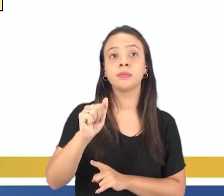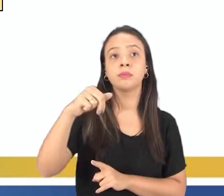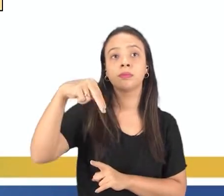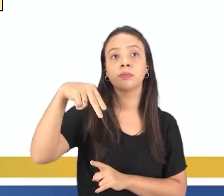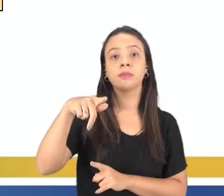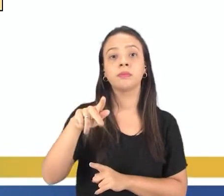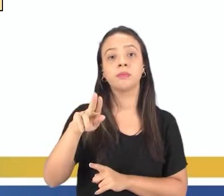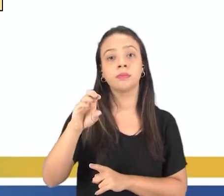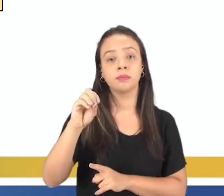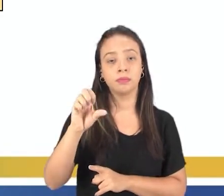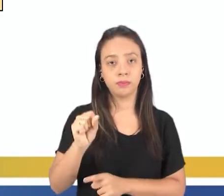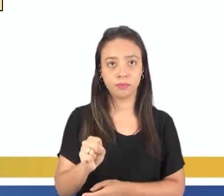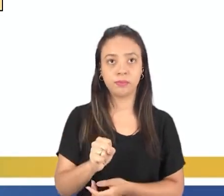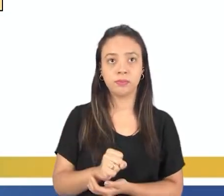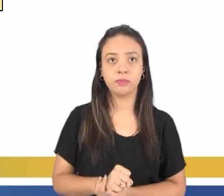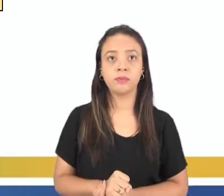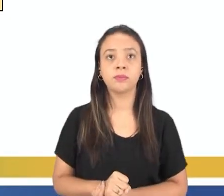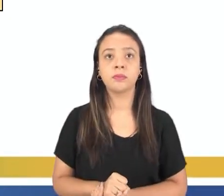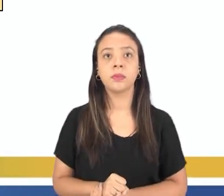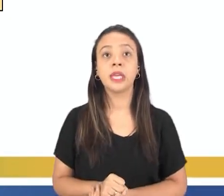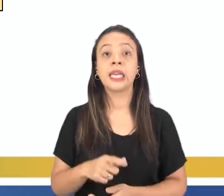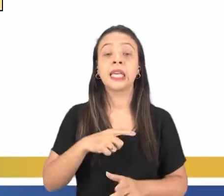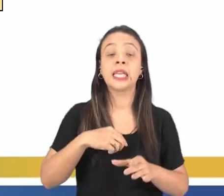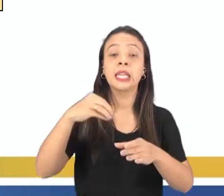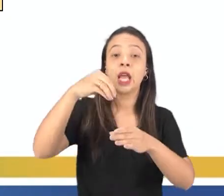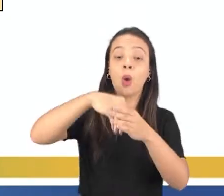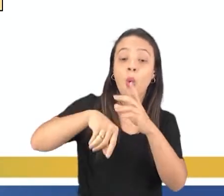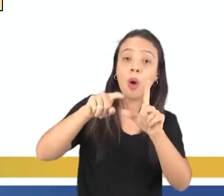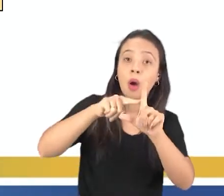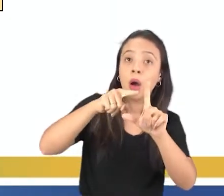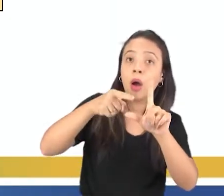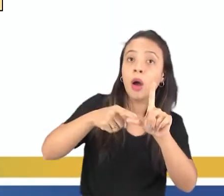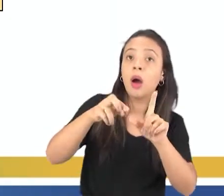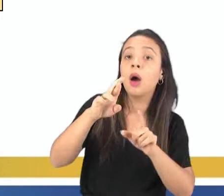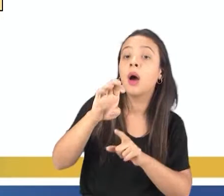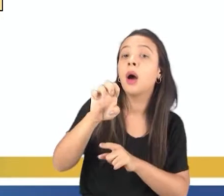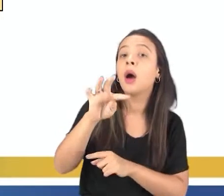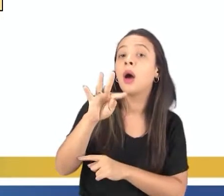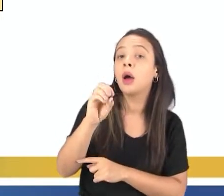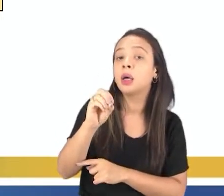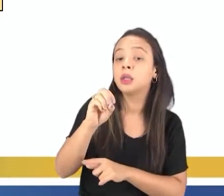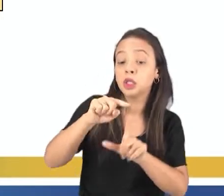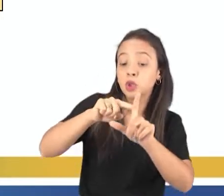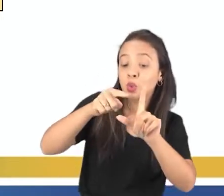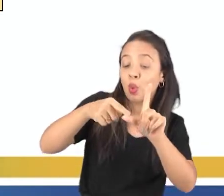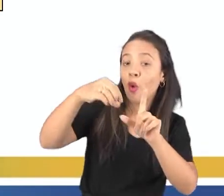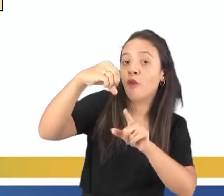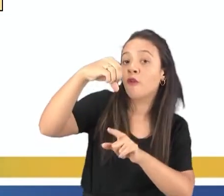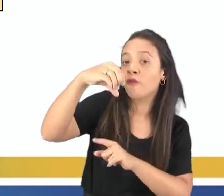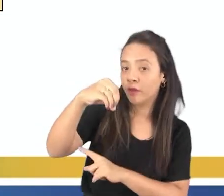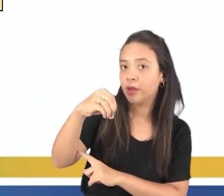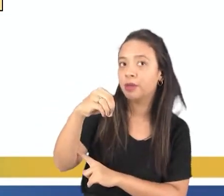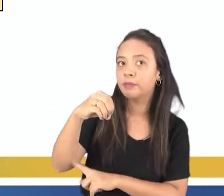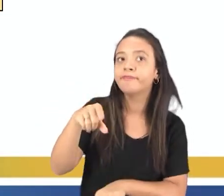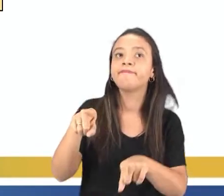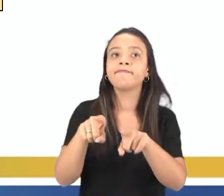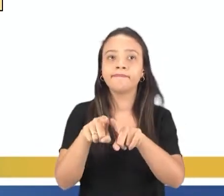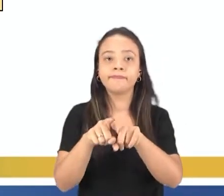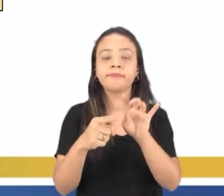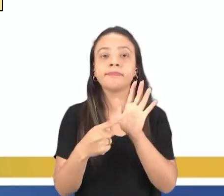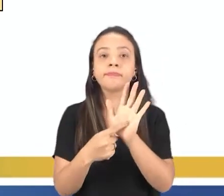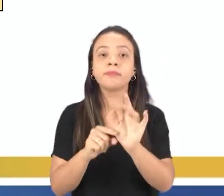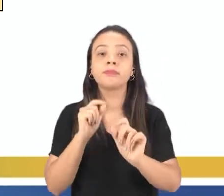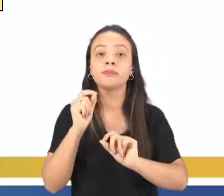são paralelogramos cujos ângulos internos eles são retos, ou seja, a medida é 90 graus. Além disso, eles apresentam